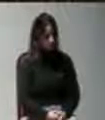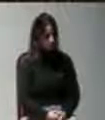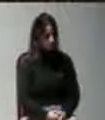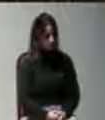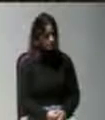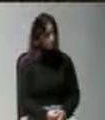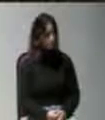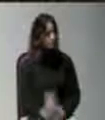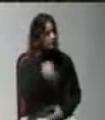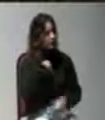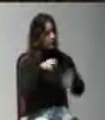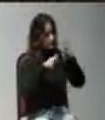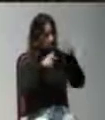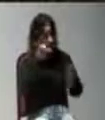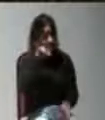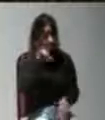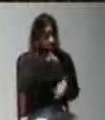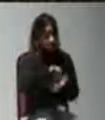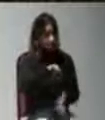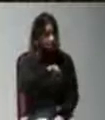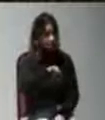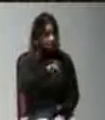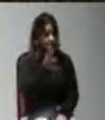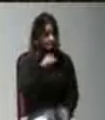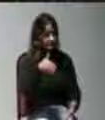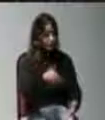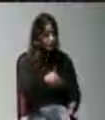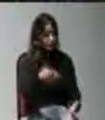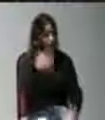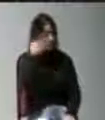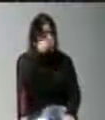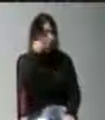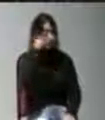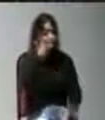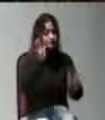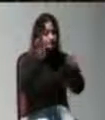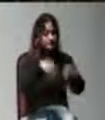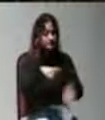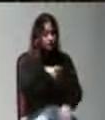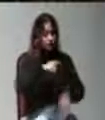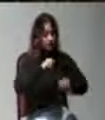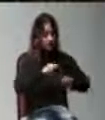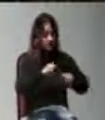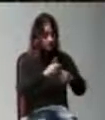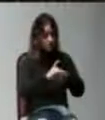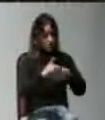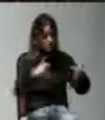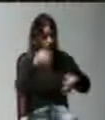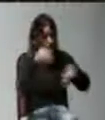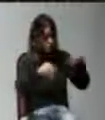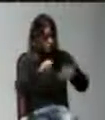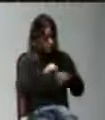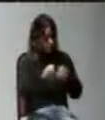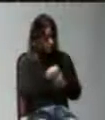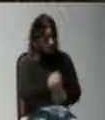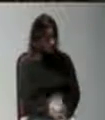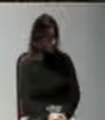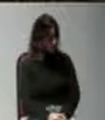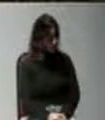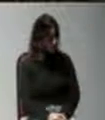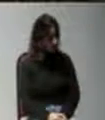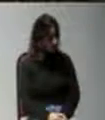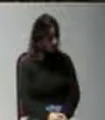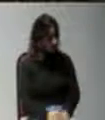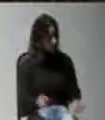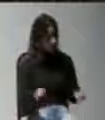Como tema central da palestra de encerramento, nós temos Educação, Democracia e Justiça Social e